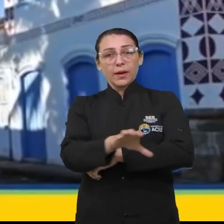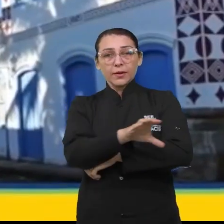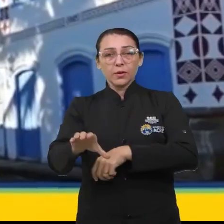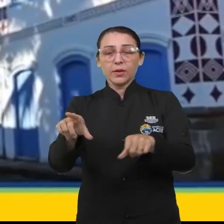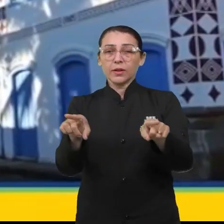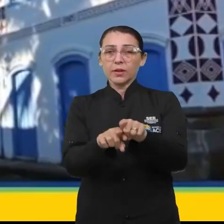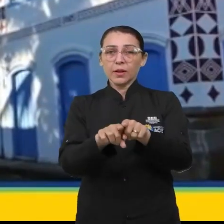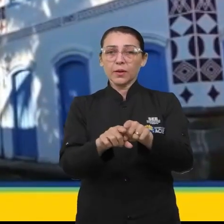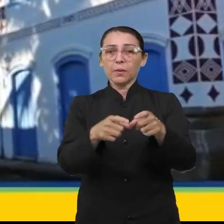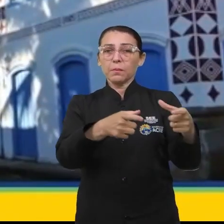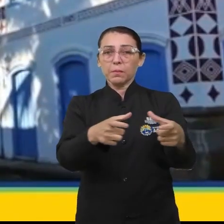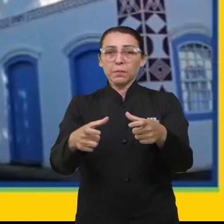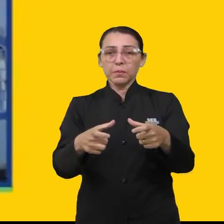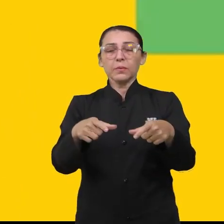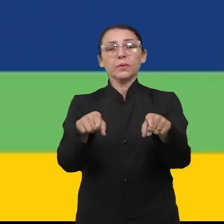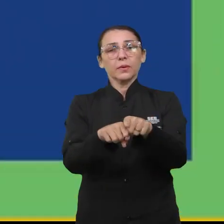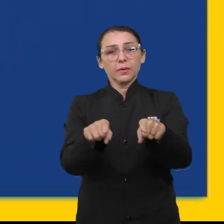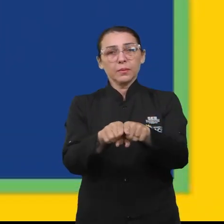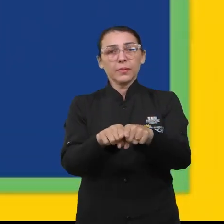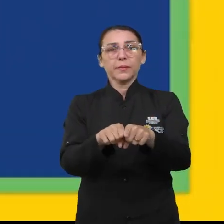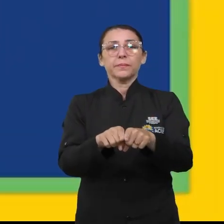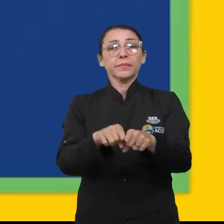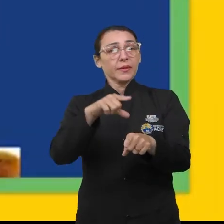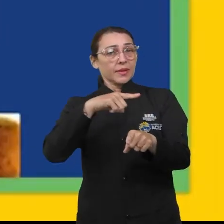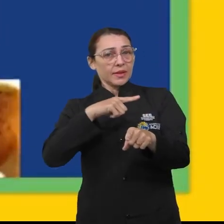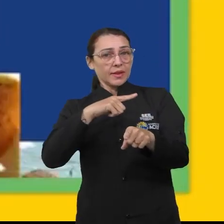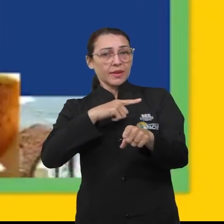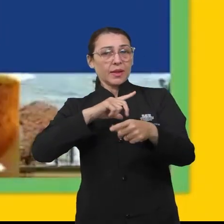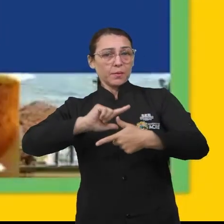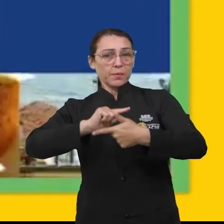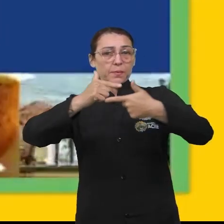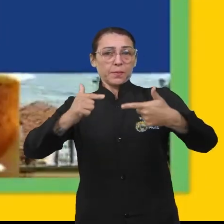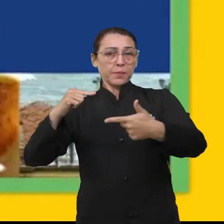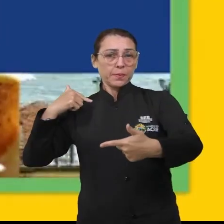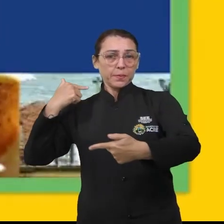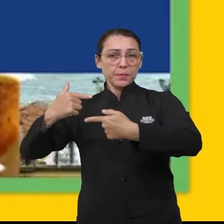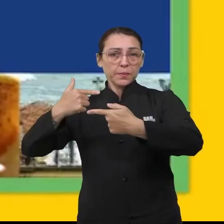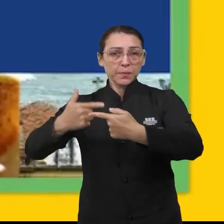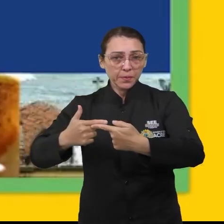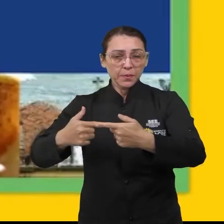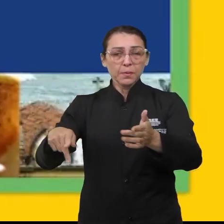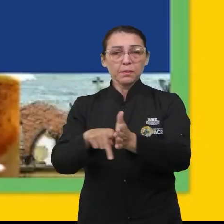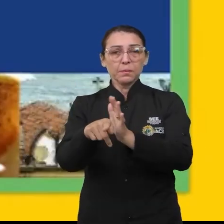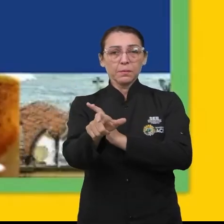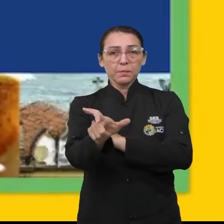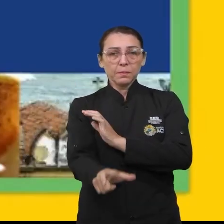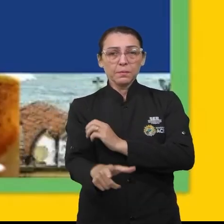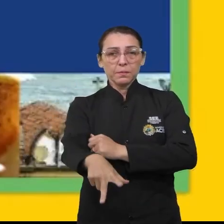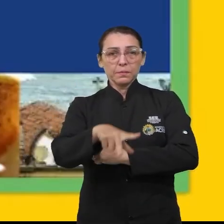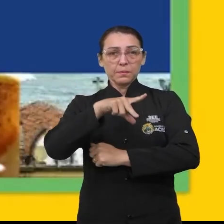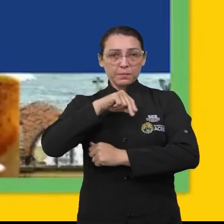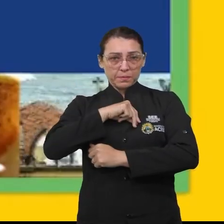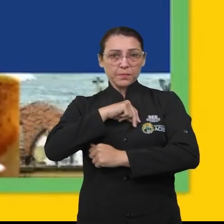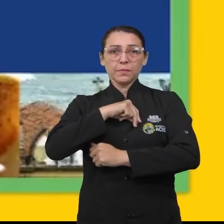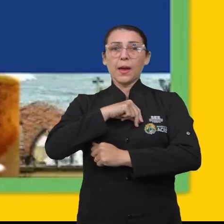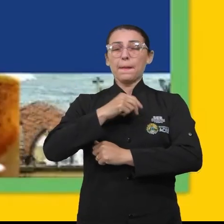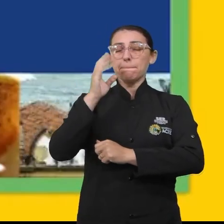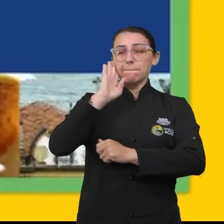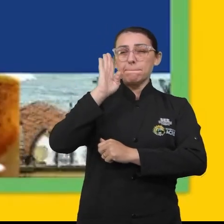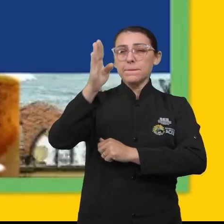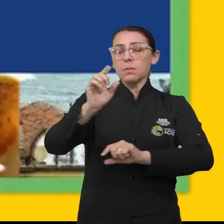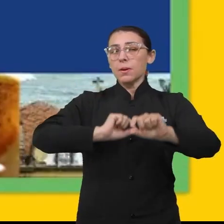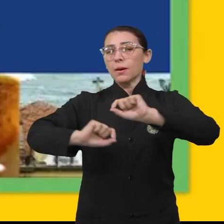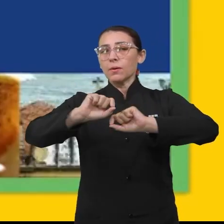em muitos outros aspectos. Dentre tantas heranças deixadas pelos portugueses, certamente a